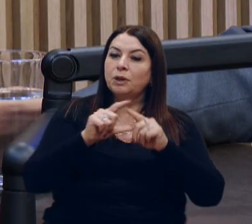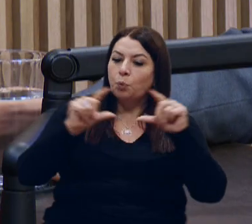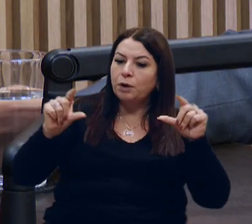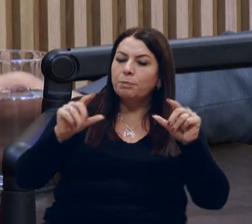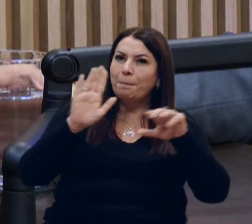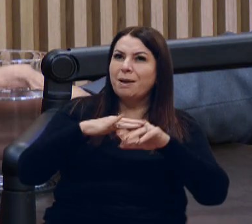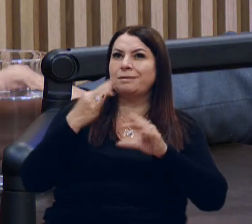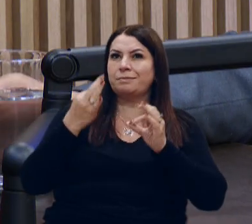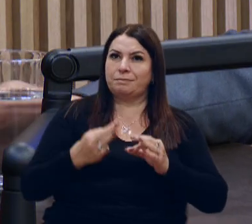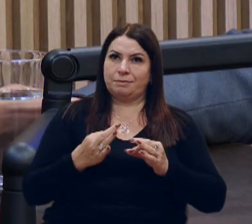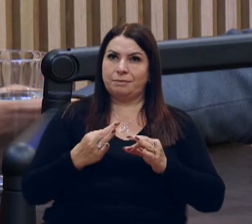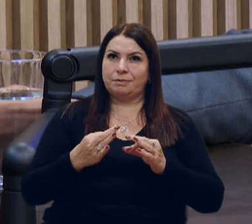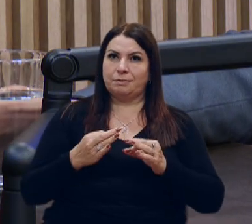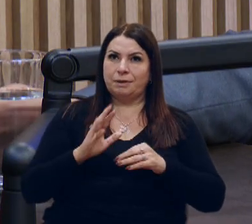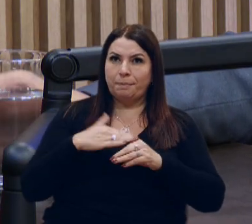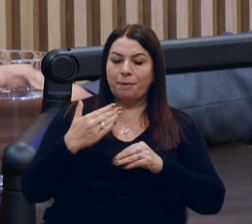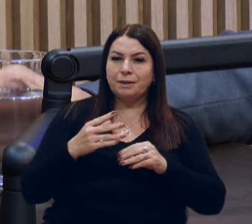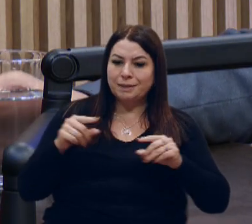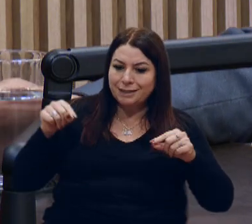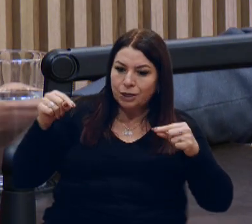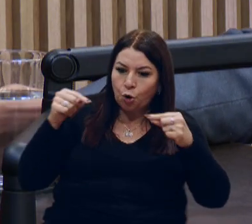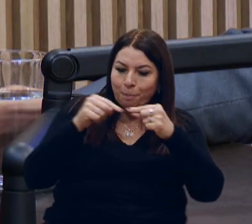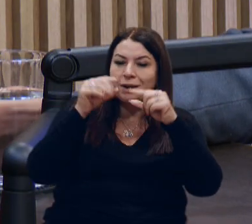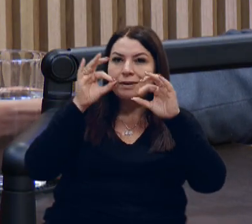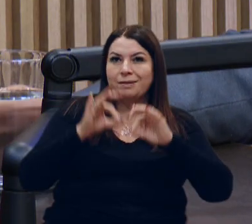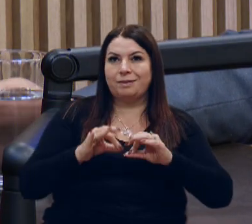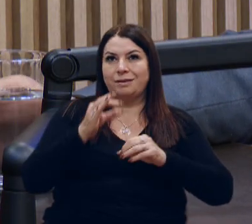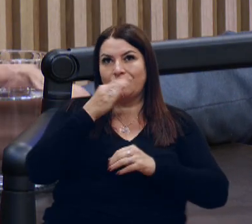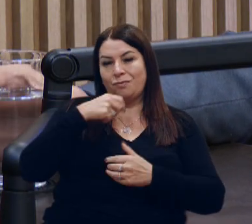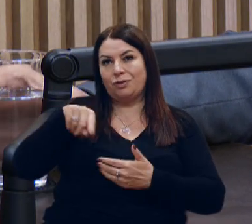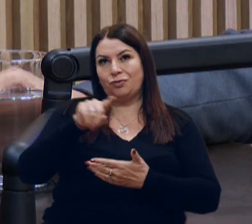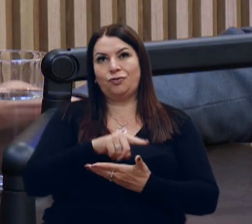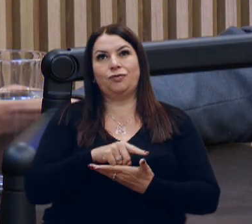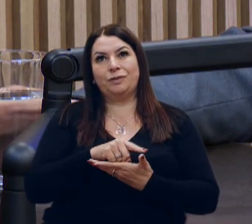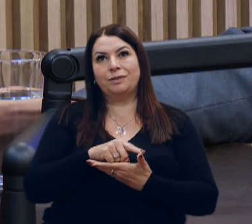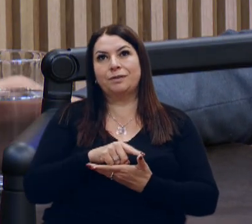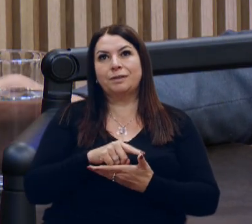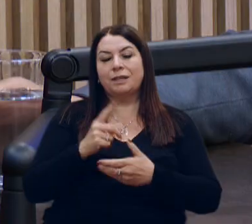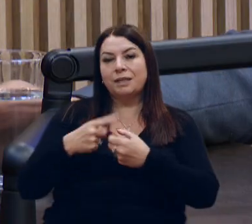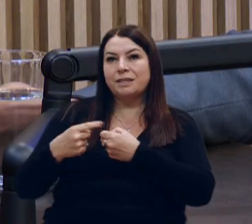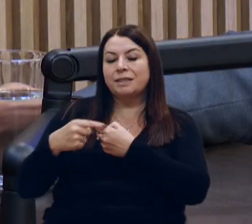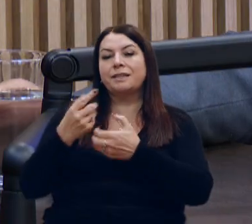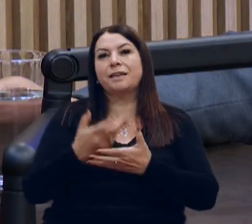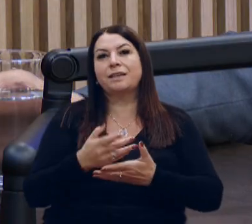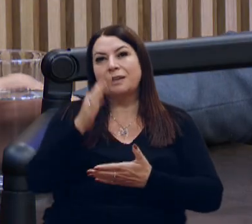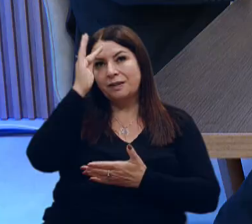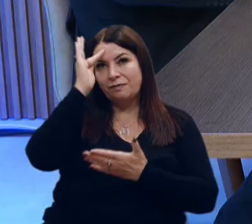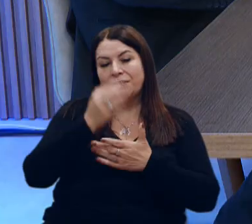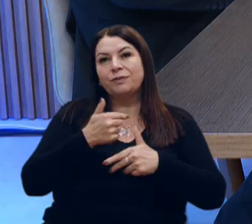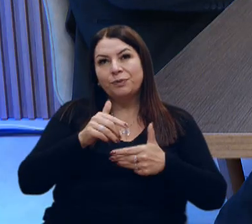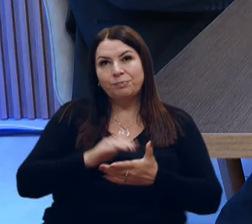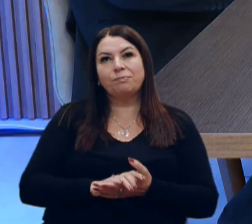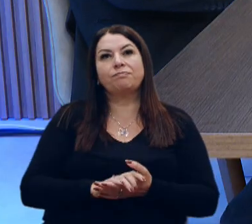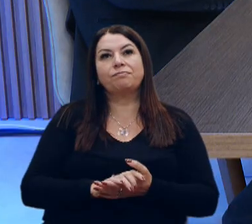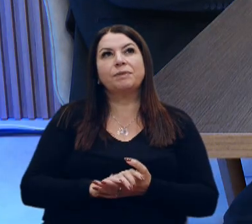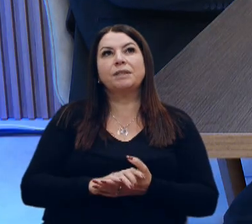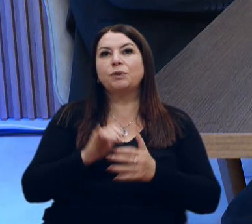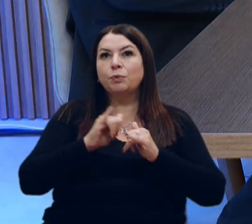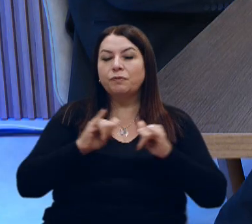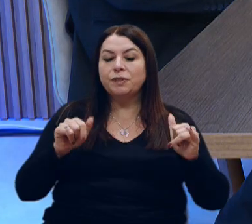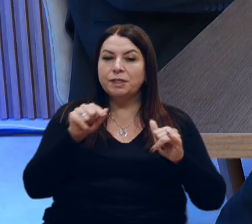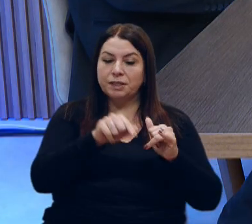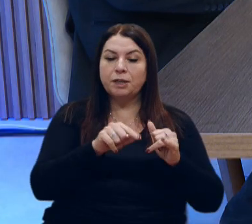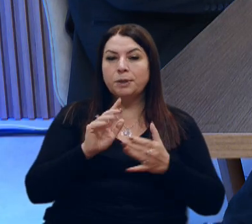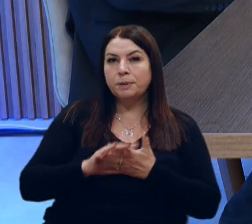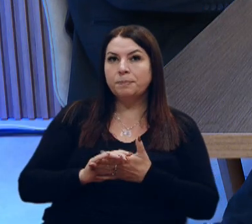correto mesmo, o que mais se encaixa com Caxias do Sul é a cidade da fé e do trabalho. Eu anunciei aqui o